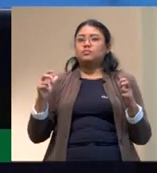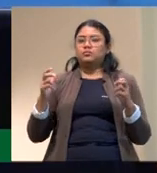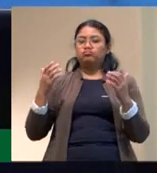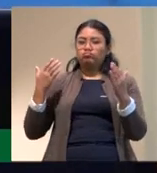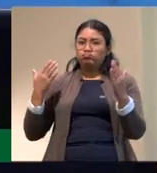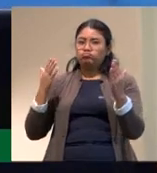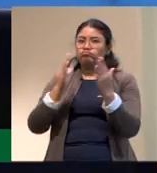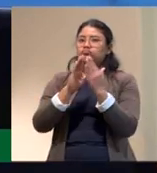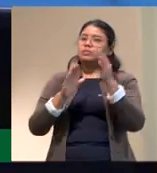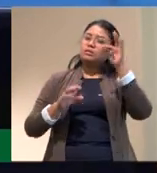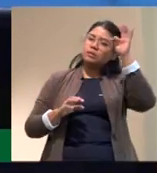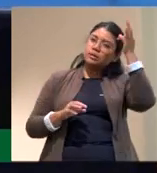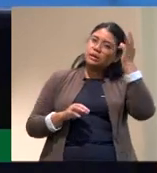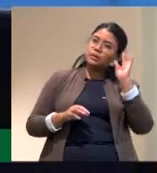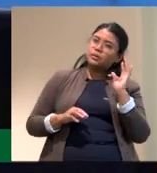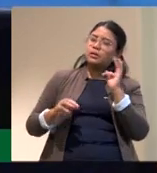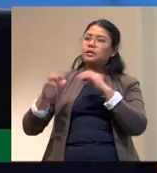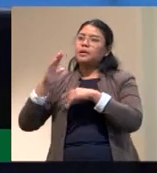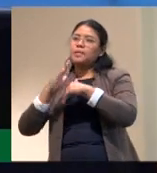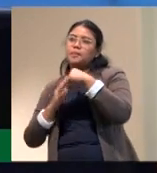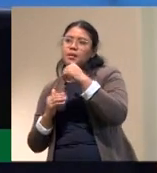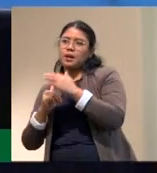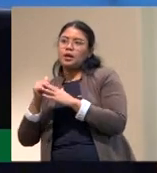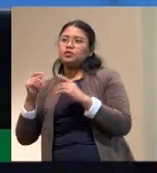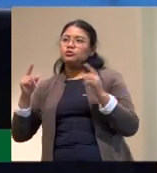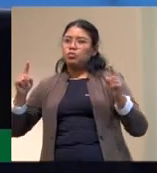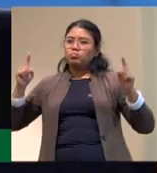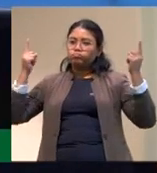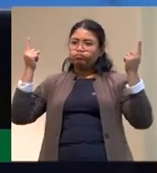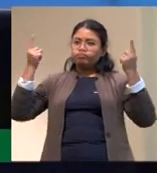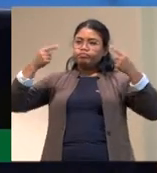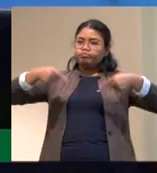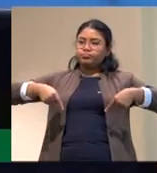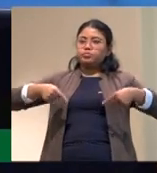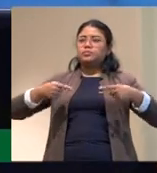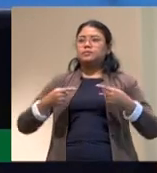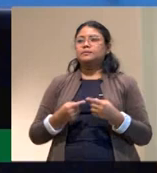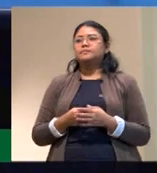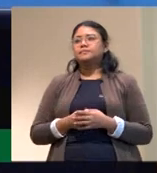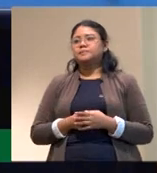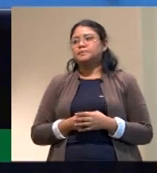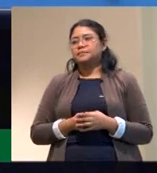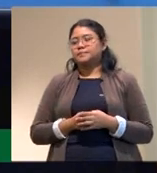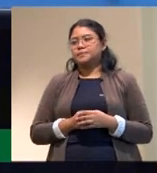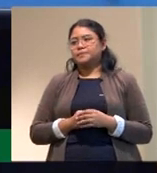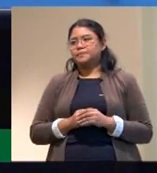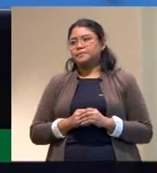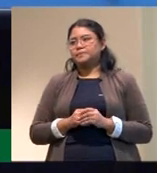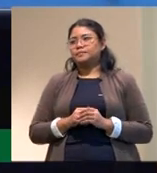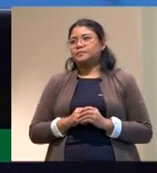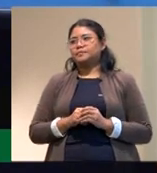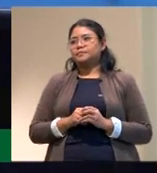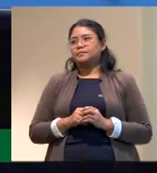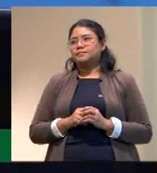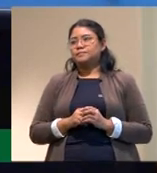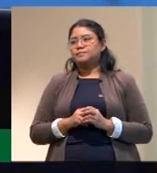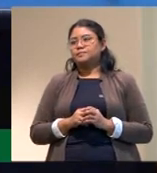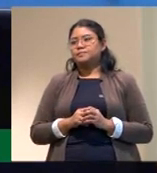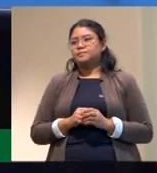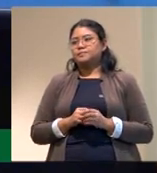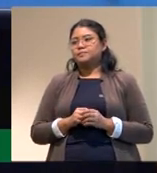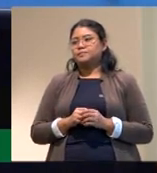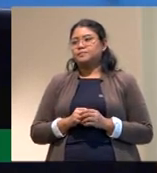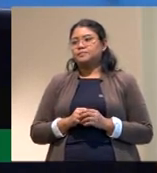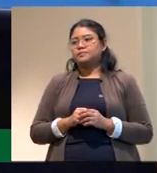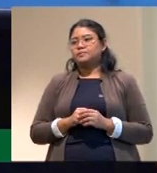com as teorizações que a gente vinha produzindo também no âmbito acadêmico, né? E